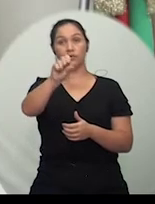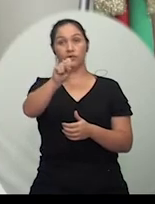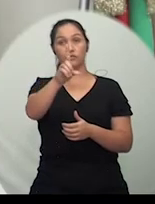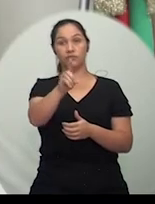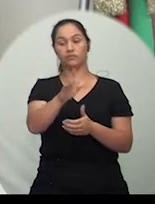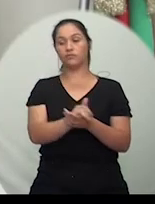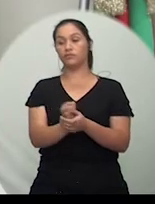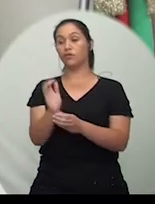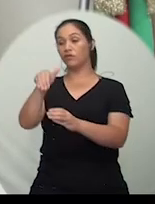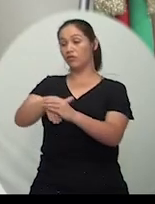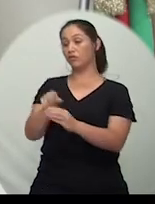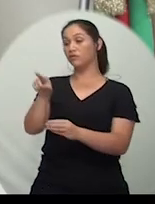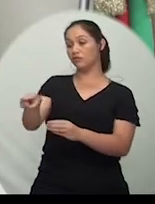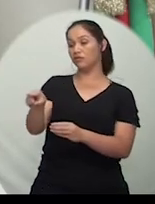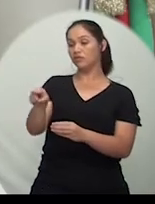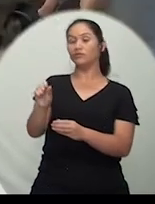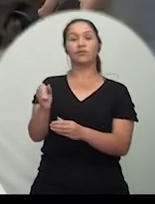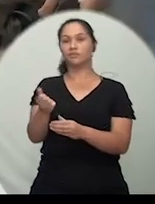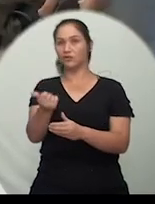Chapa 2, Dailton Felzer.